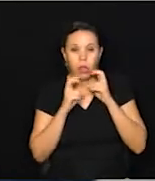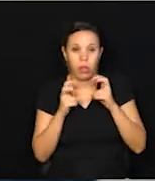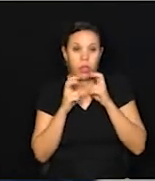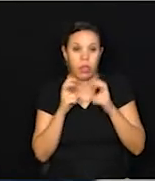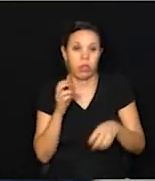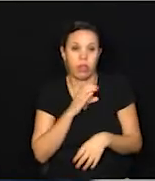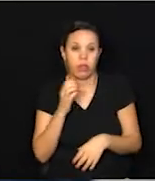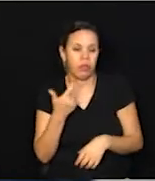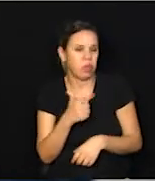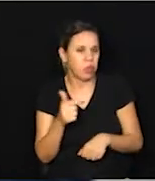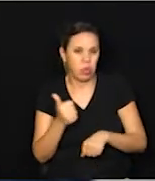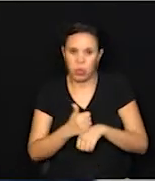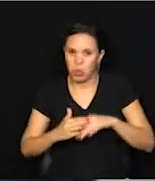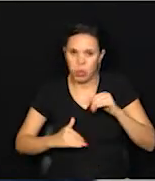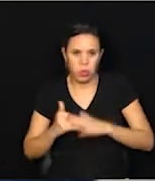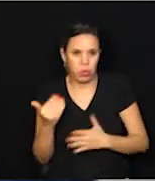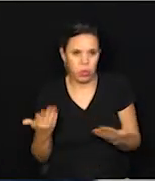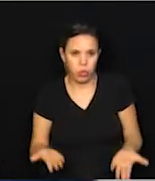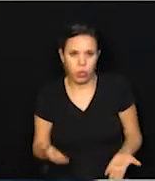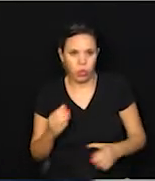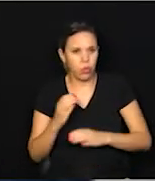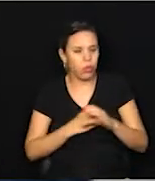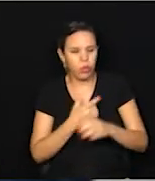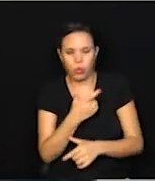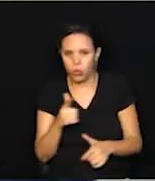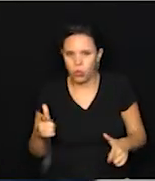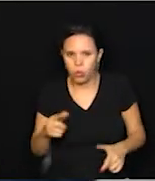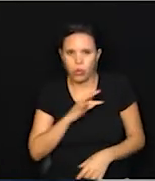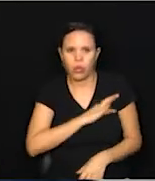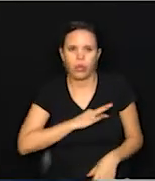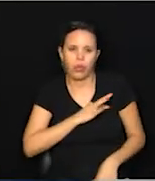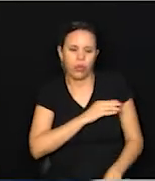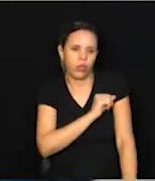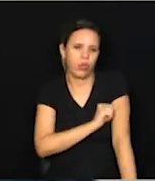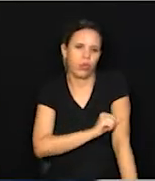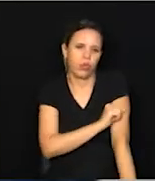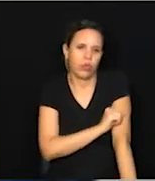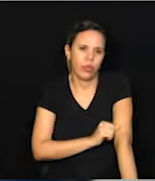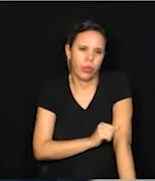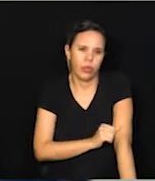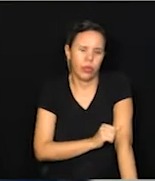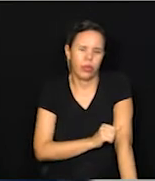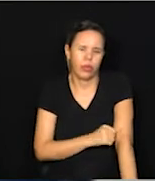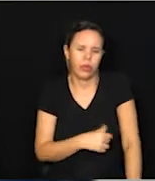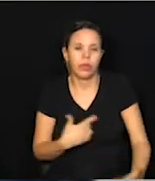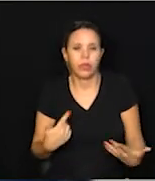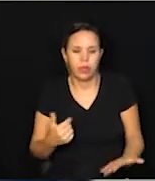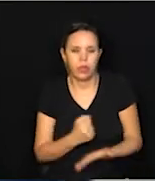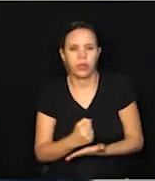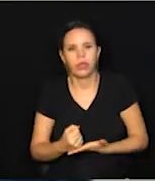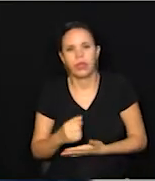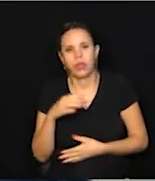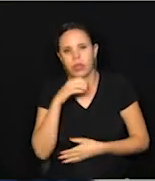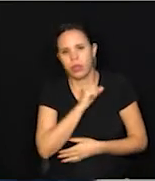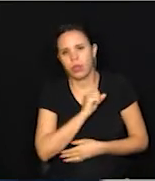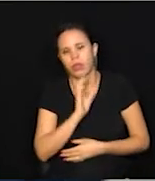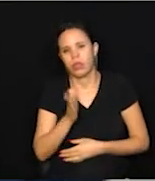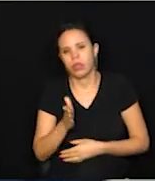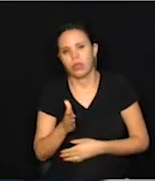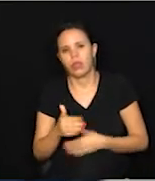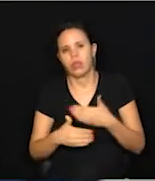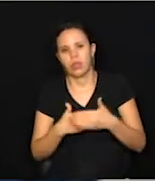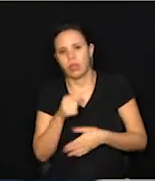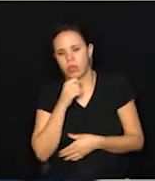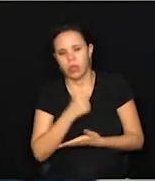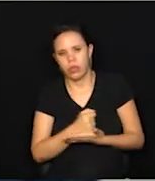tem profissionais nesse concurso, que são os técnicos de enfermagem. Isso daí nós vamos ter que contratar, já está, nós estamos em processo